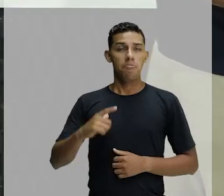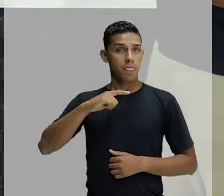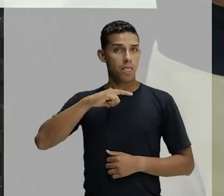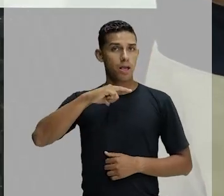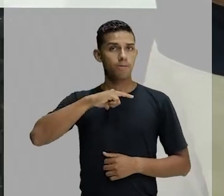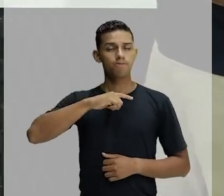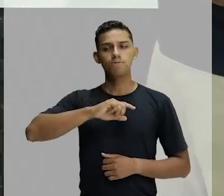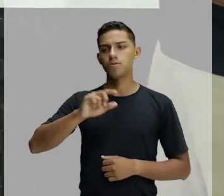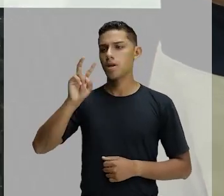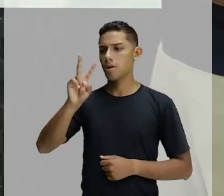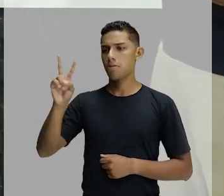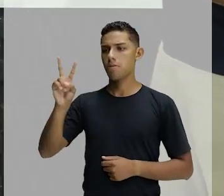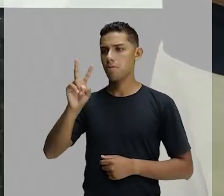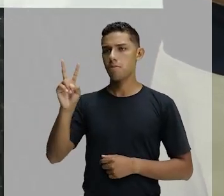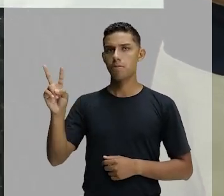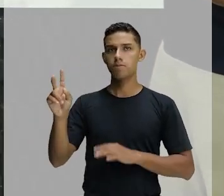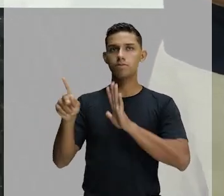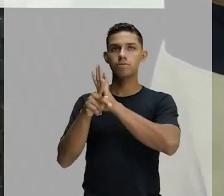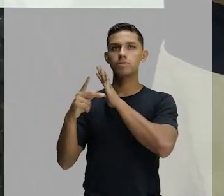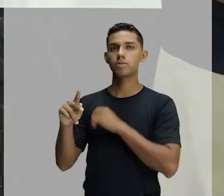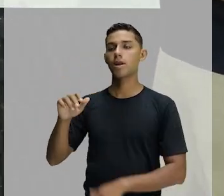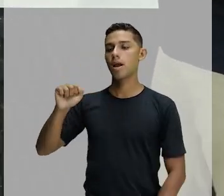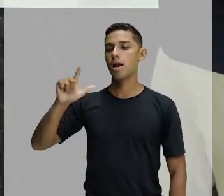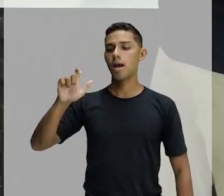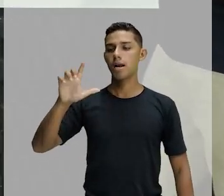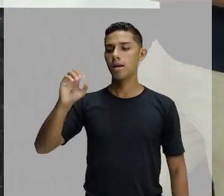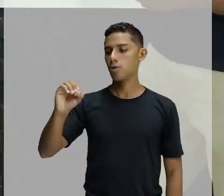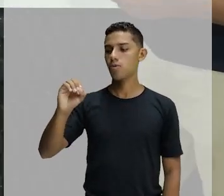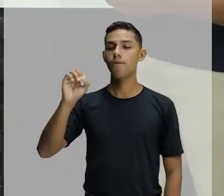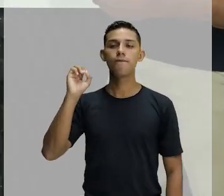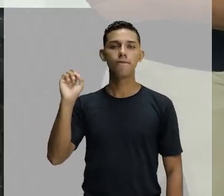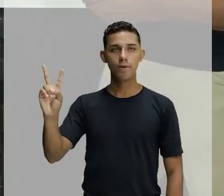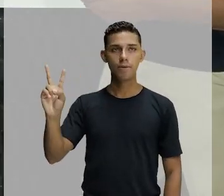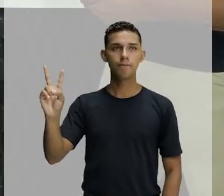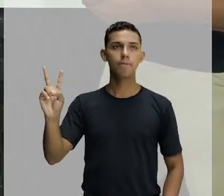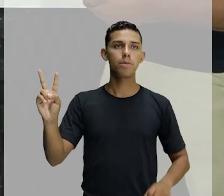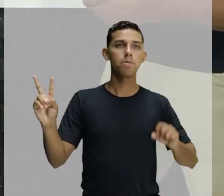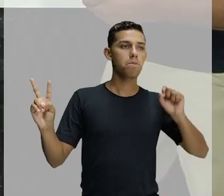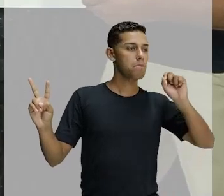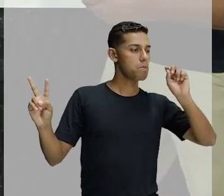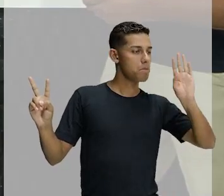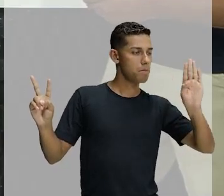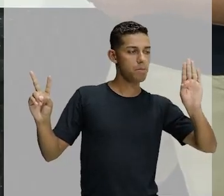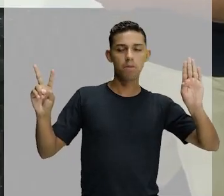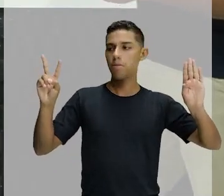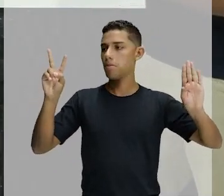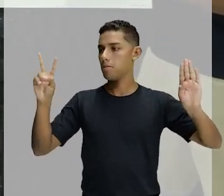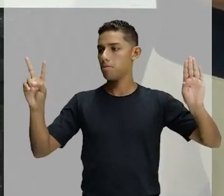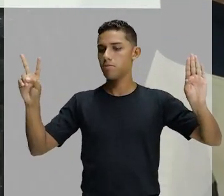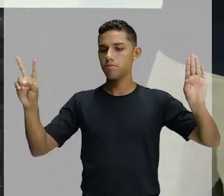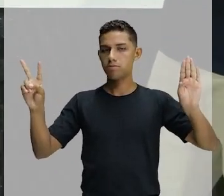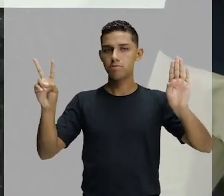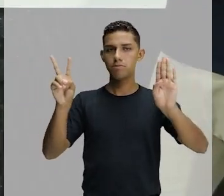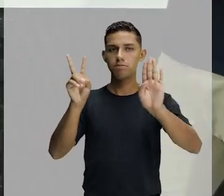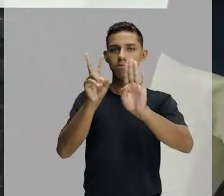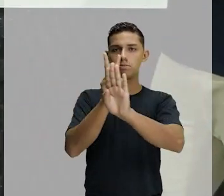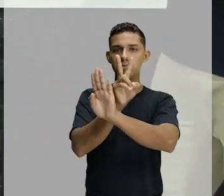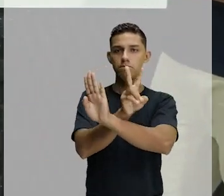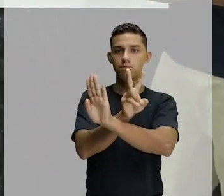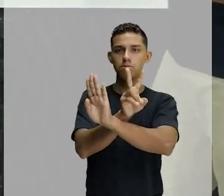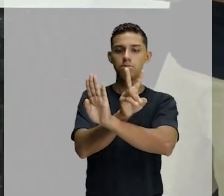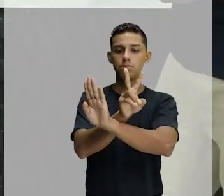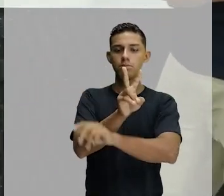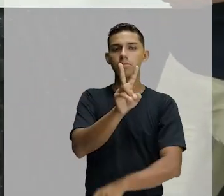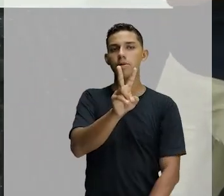só produz gametas que carregam alelo V. Então, se eu juntar este gameta B com este gameta